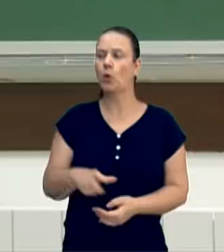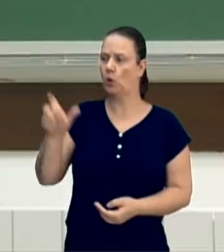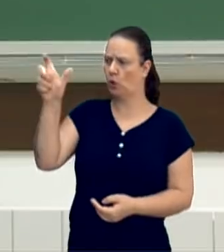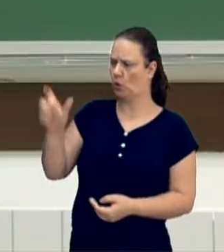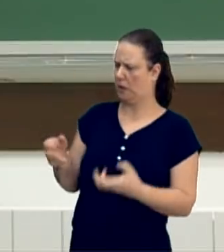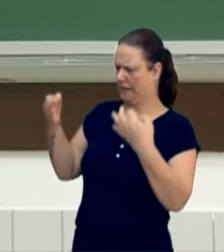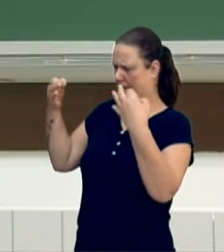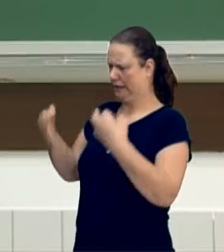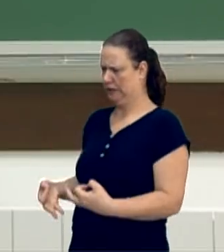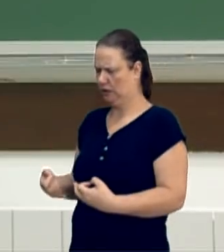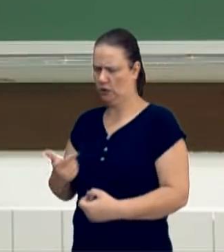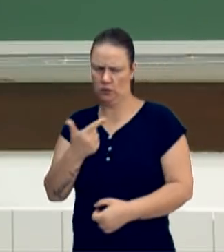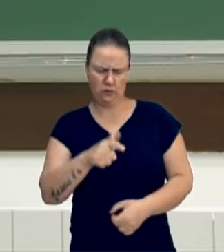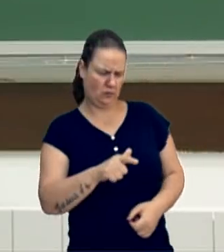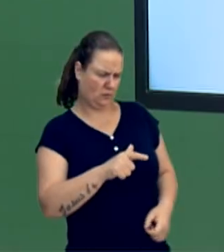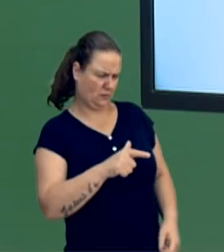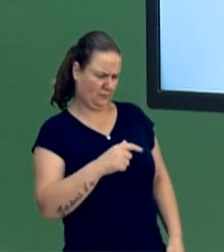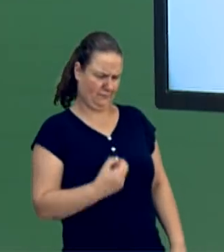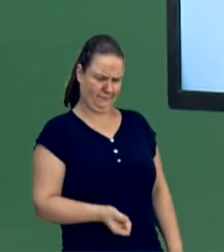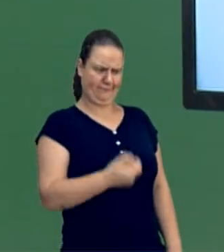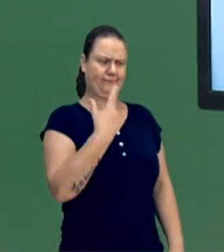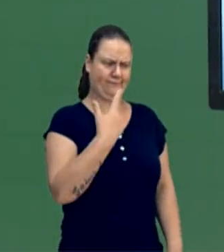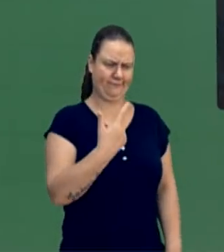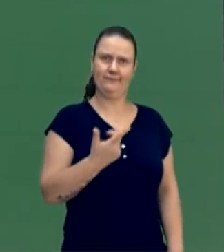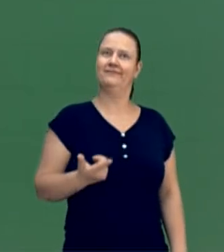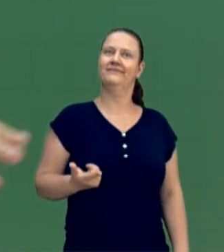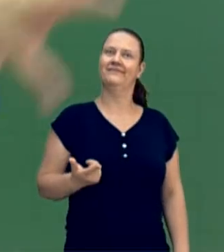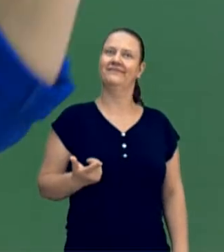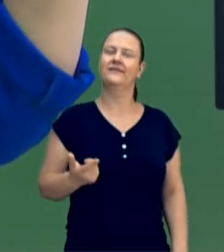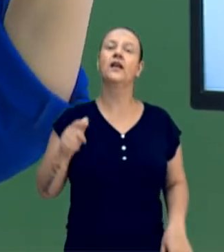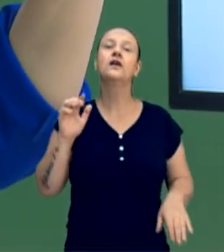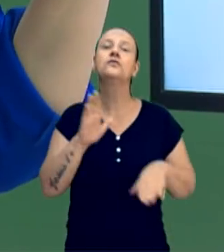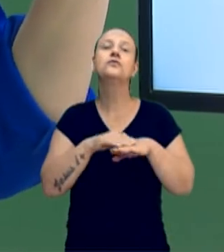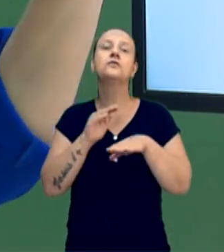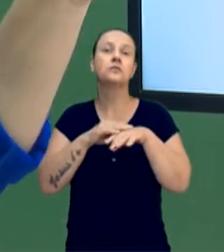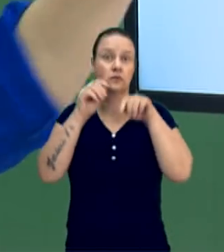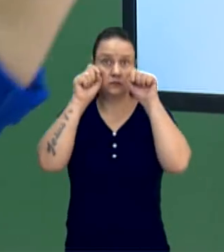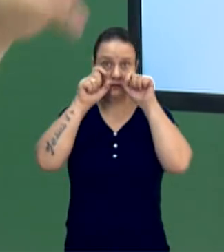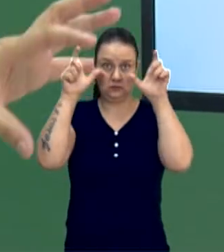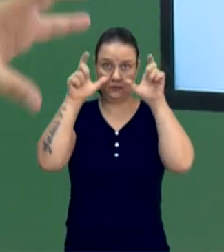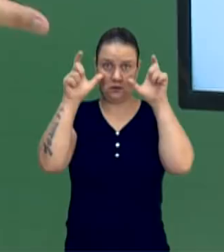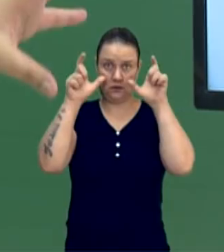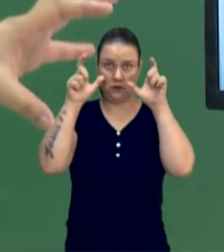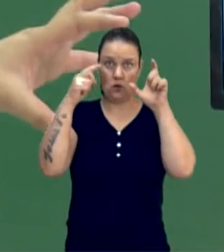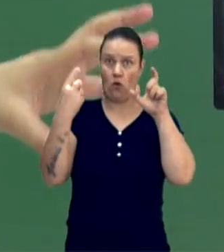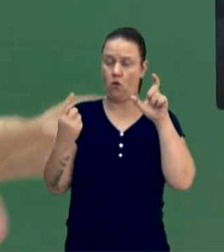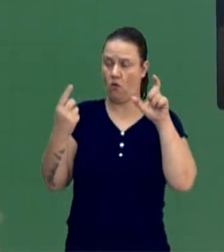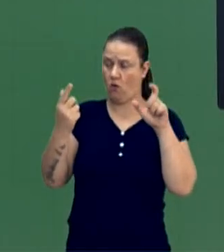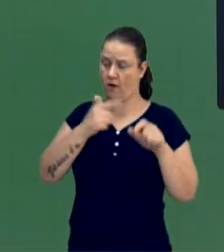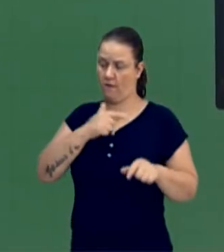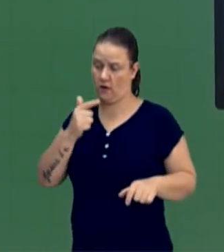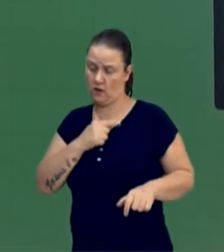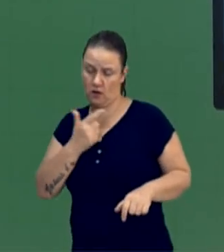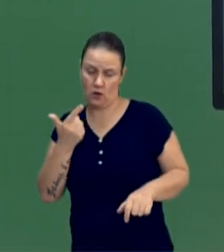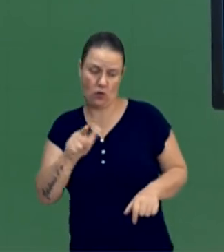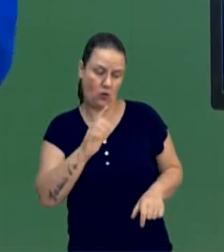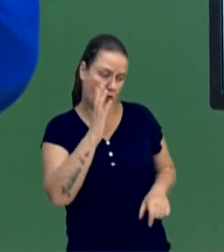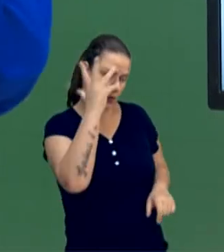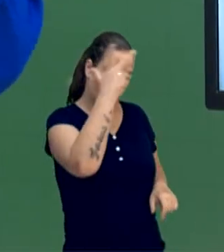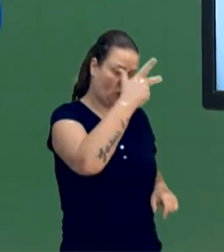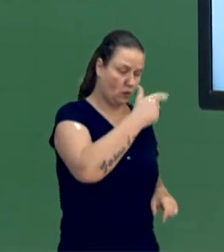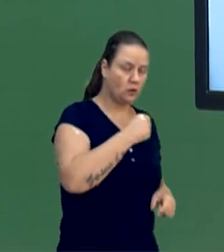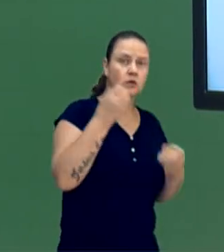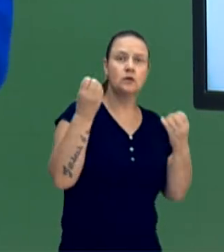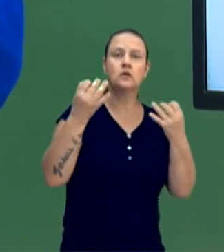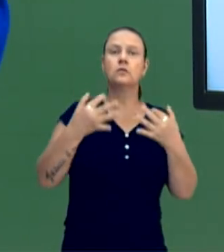outro esquisito. Quero chamar a atenção de vocês uma coisa aqui. Quando fala assim, um é feioso, outro é bonito, está